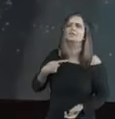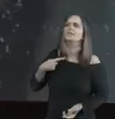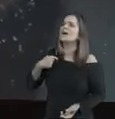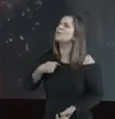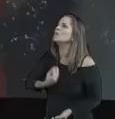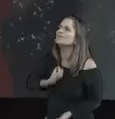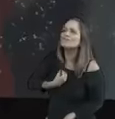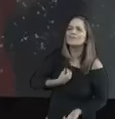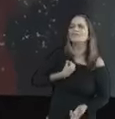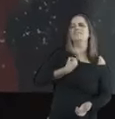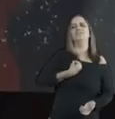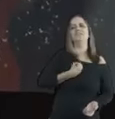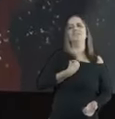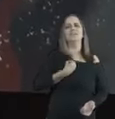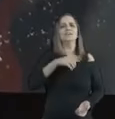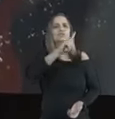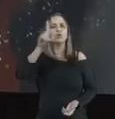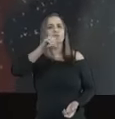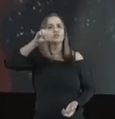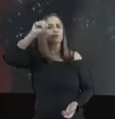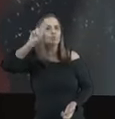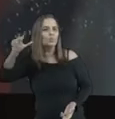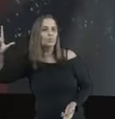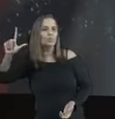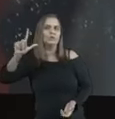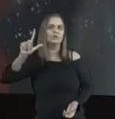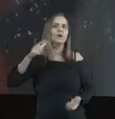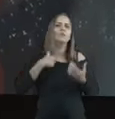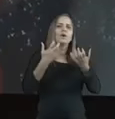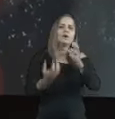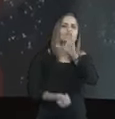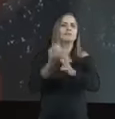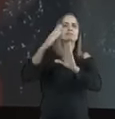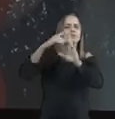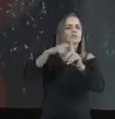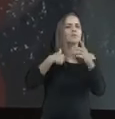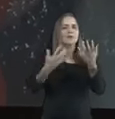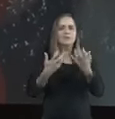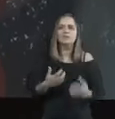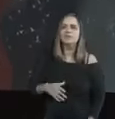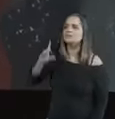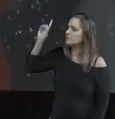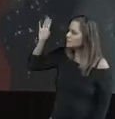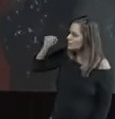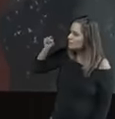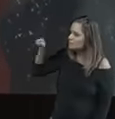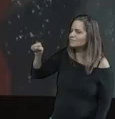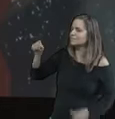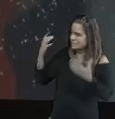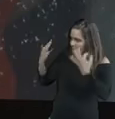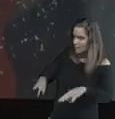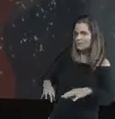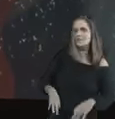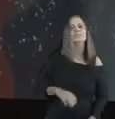Assim, qual é o teu chamado? Eu não sei. Mas nada mais importa, a não ser cumprir a tua missão. Quando Jesus voltar, a pergunta